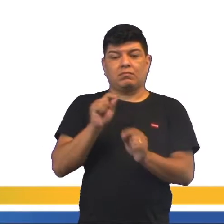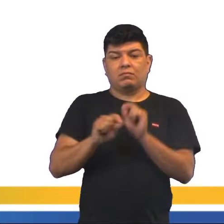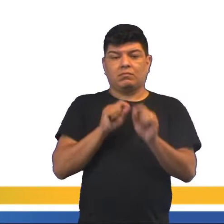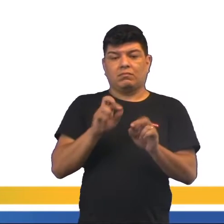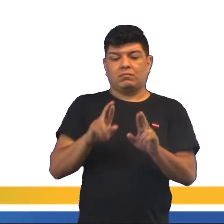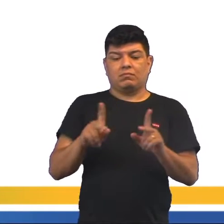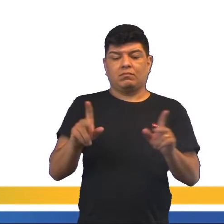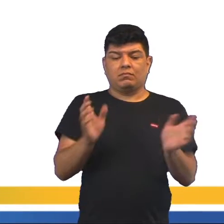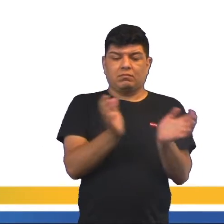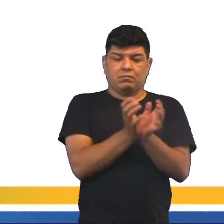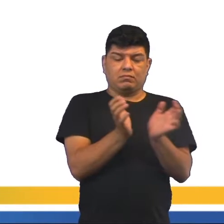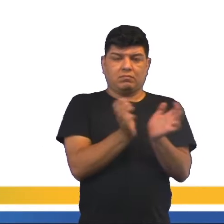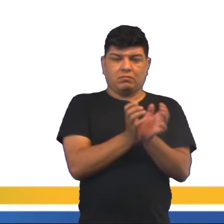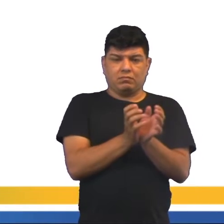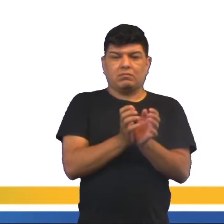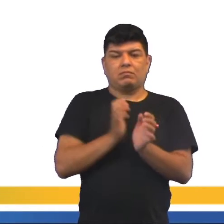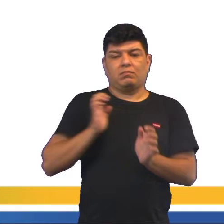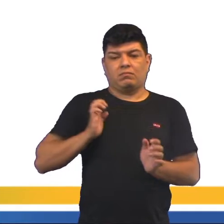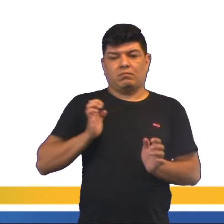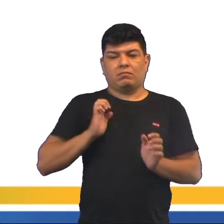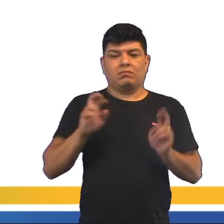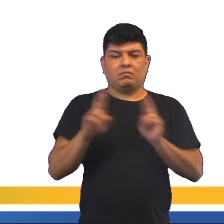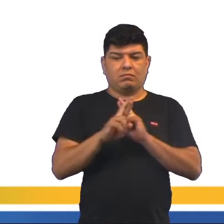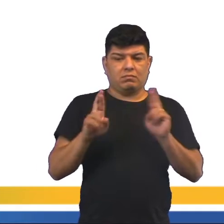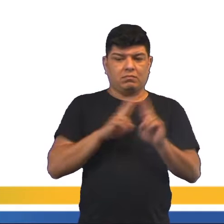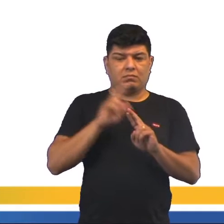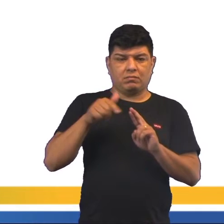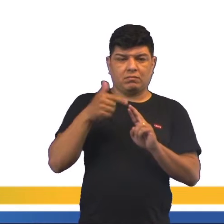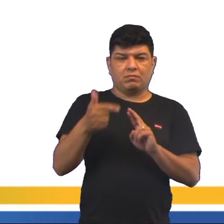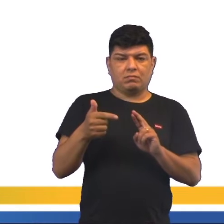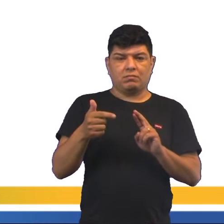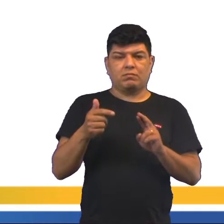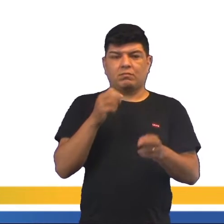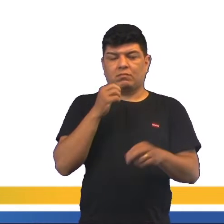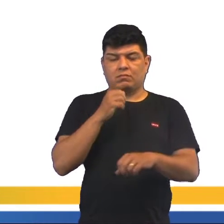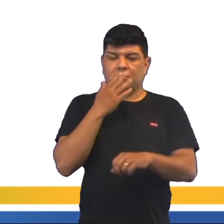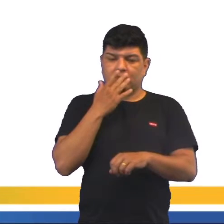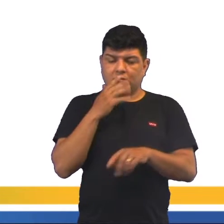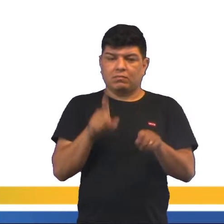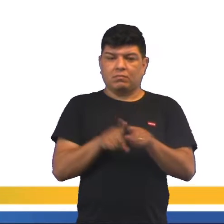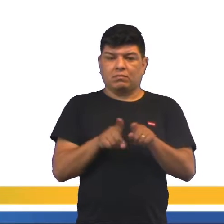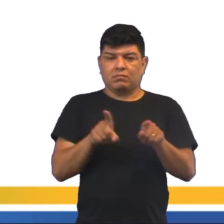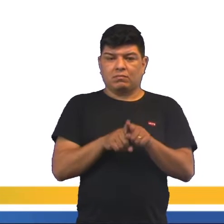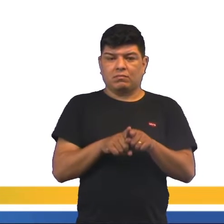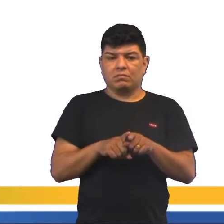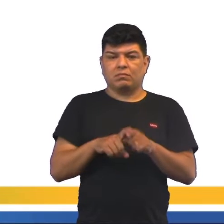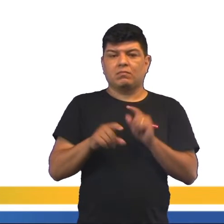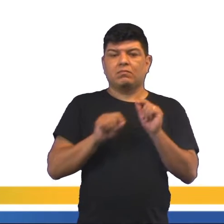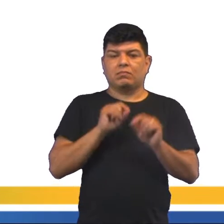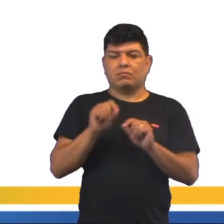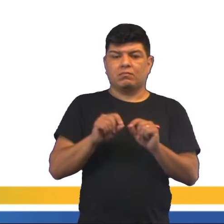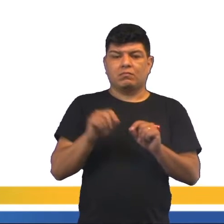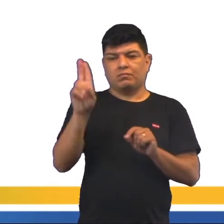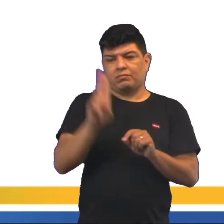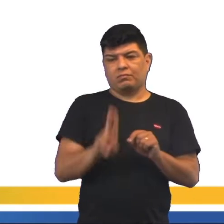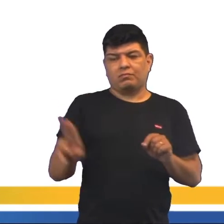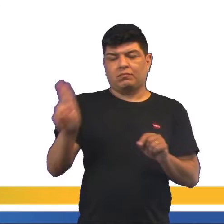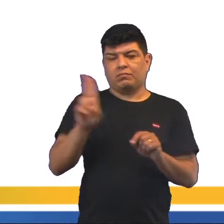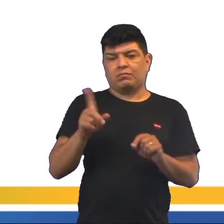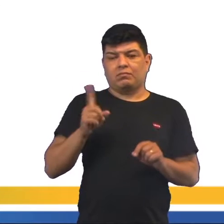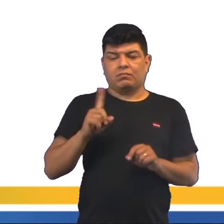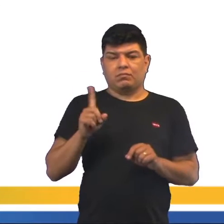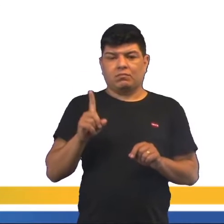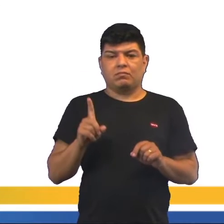os diferentes grupos étnicos podem relacionar-se com diferentes raças. A noção de raça já está em desuso, no campo